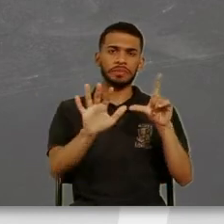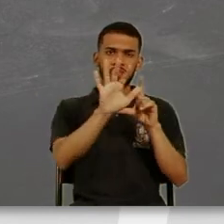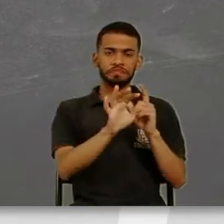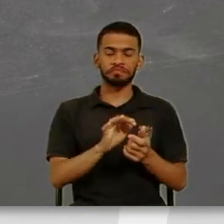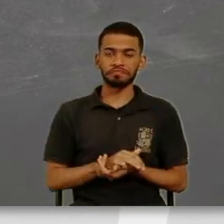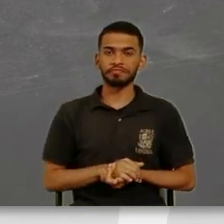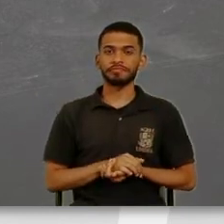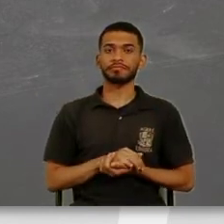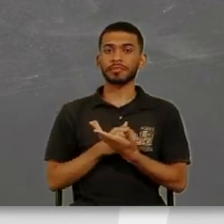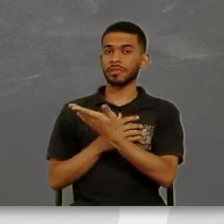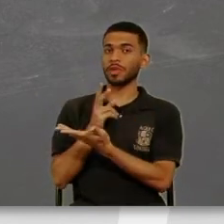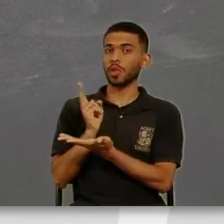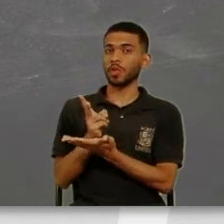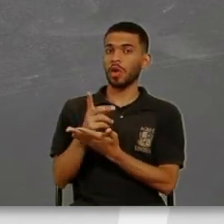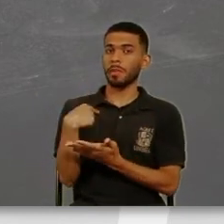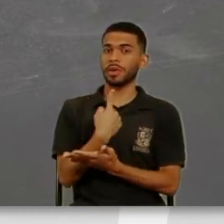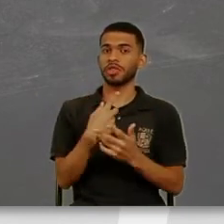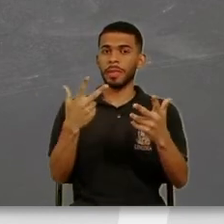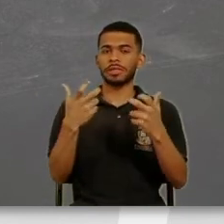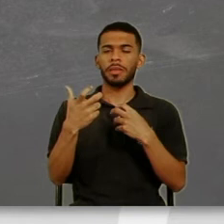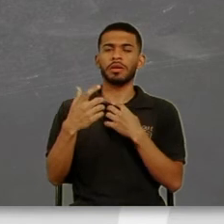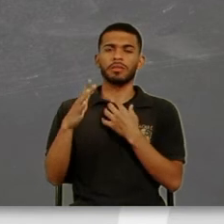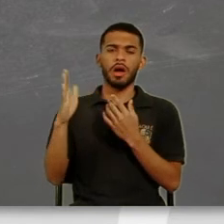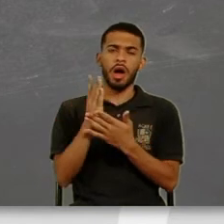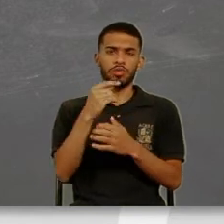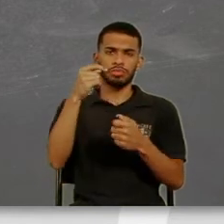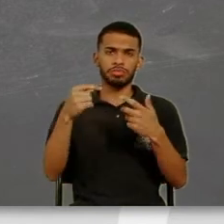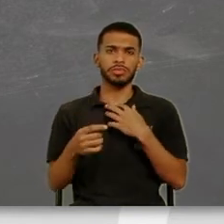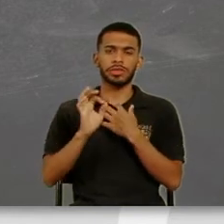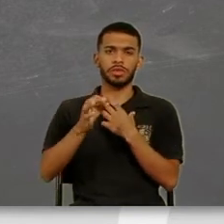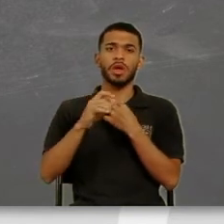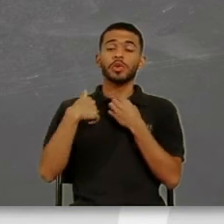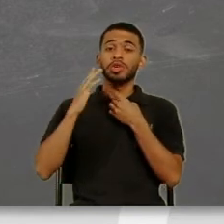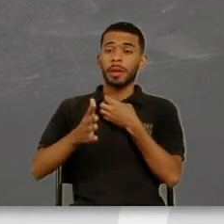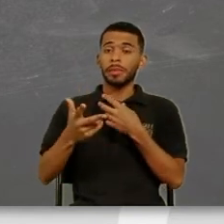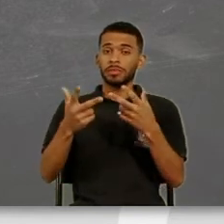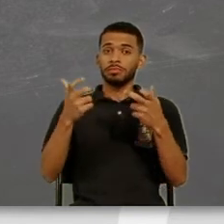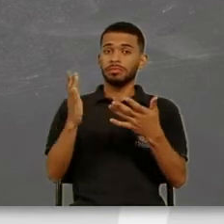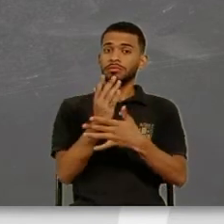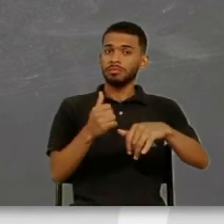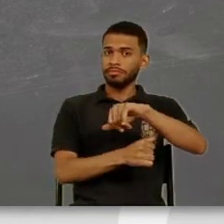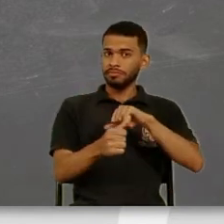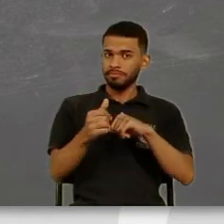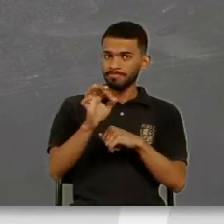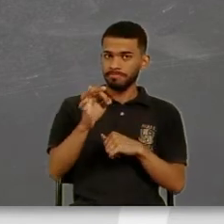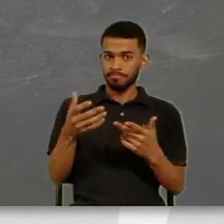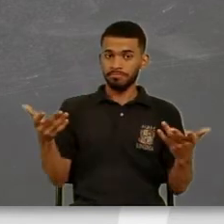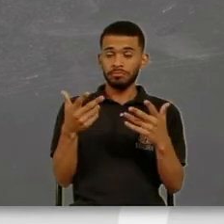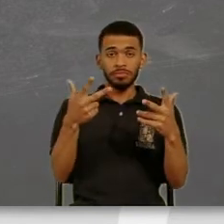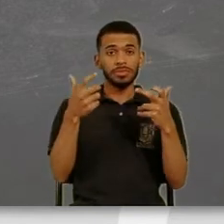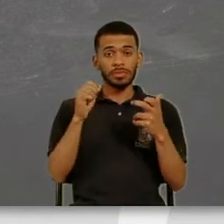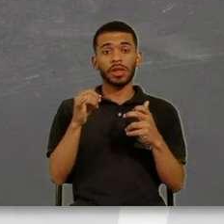Aqui, continuando para verificar aquelas condições, eu já observei as transformações. Agora, eu vou verificar se u